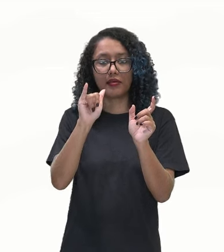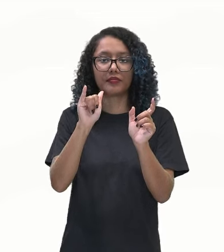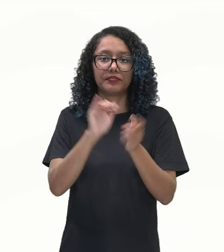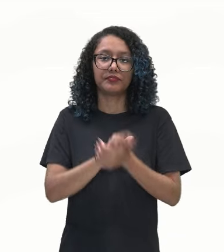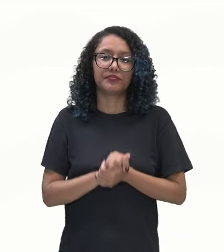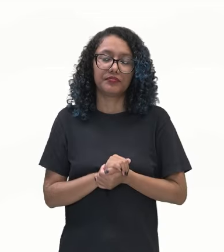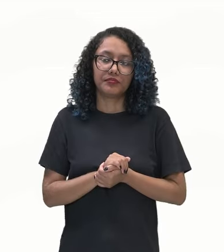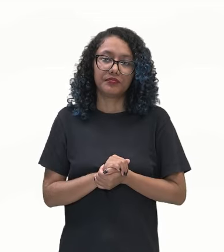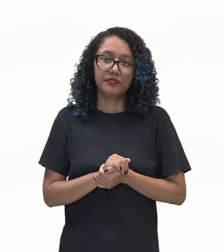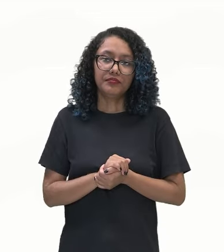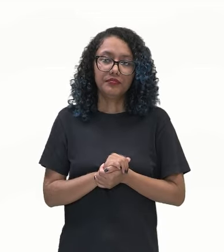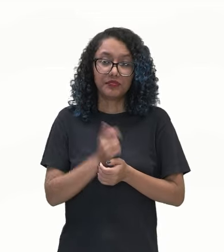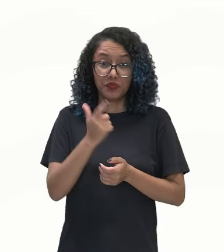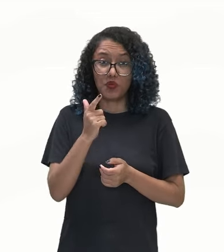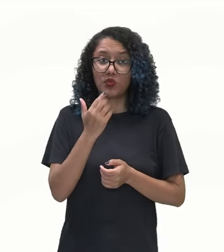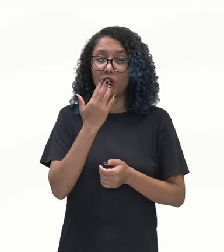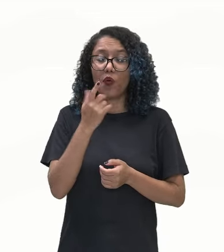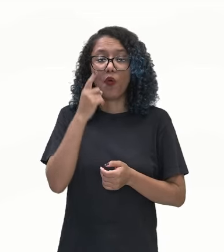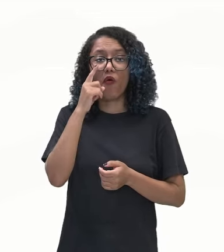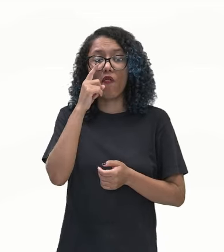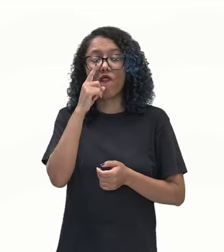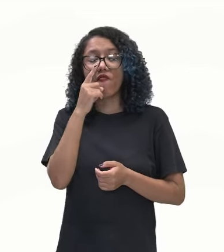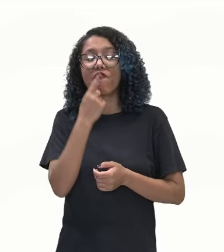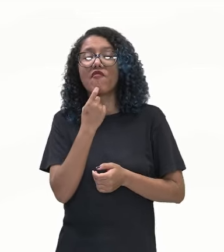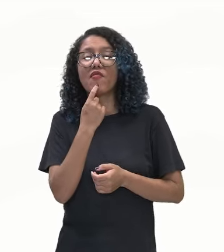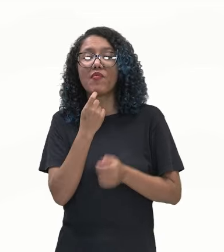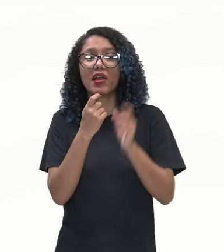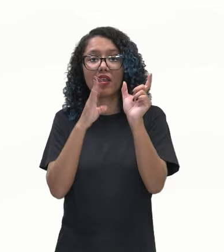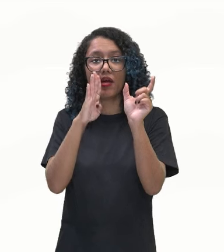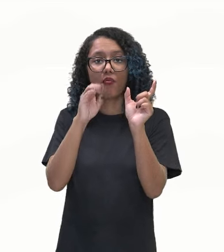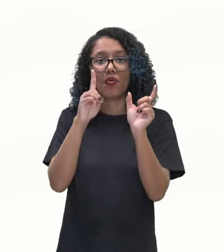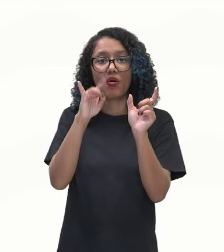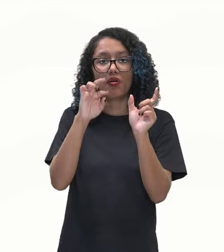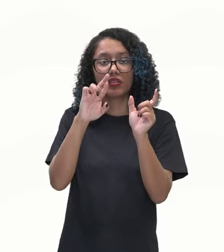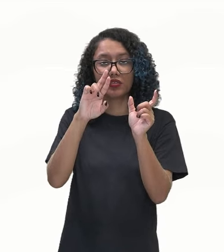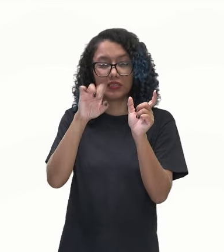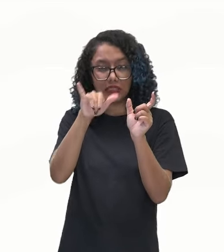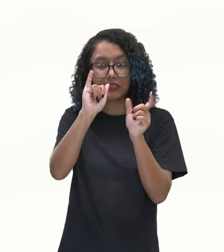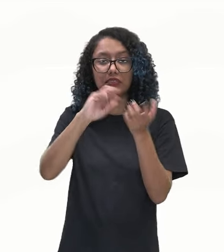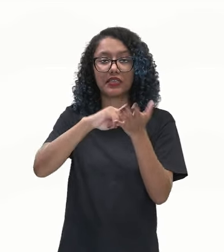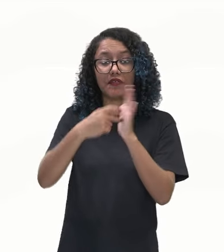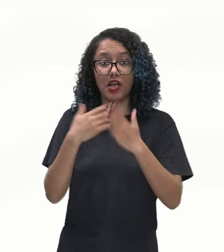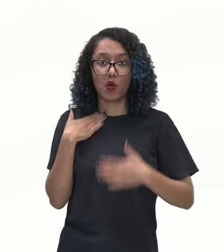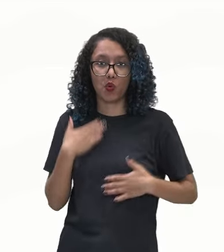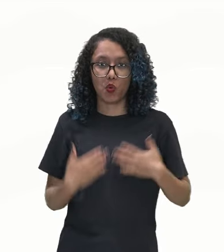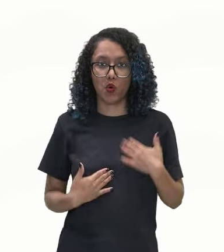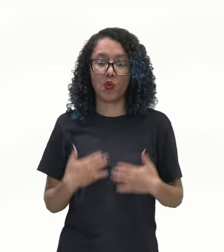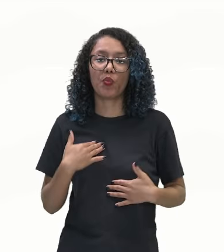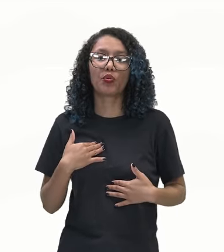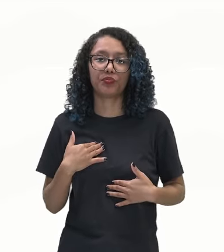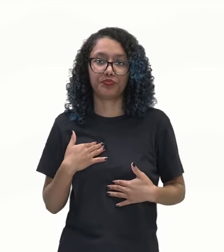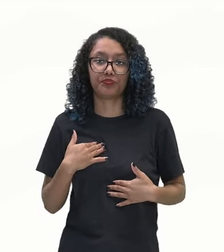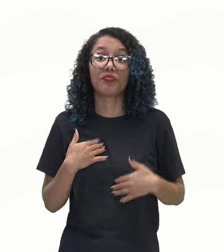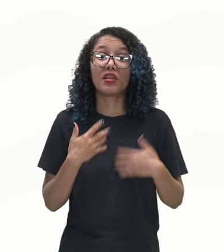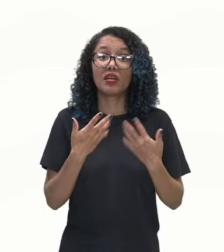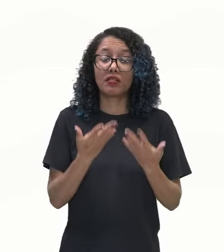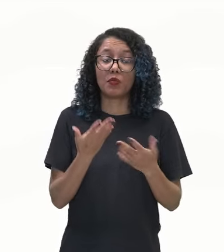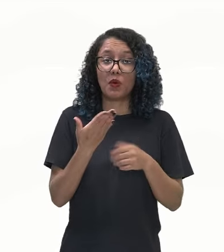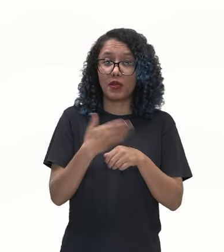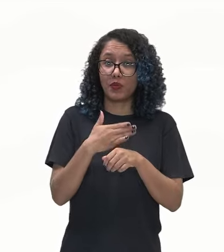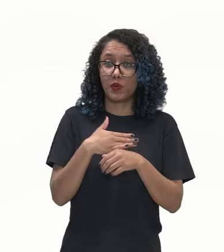Essa palavra aqui, ó, que dá origem, tá? Body é corpo, bodily, né, relacionado a corpo. Então, práticas